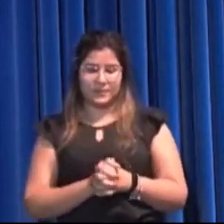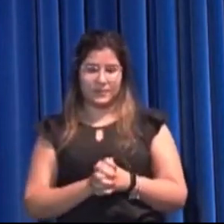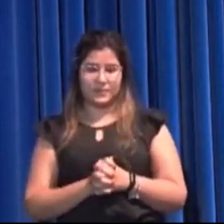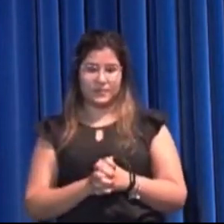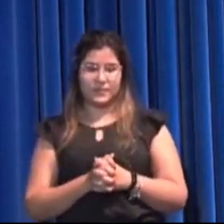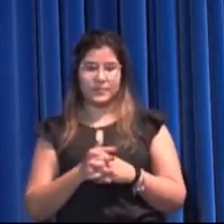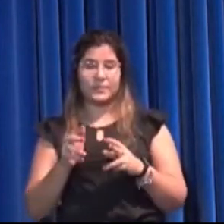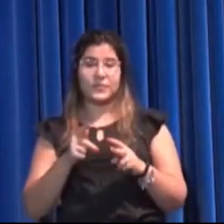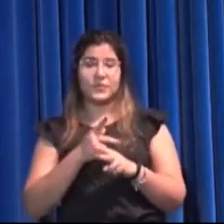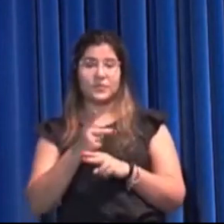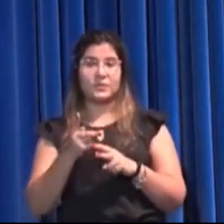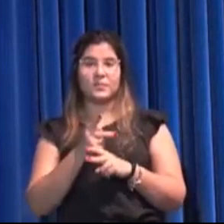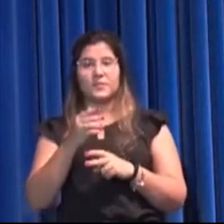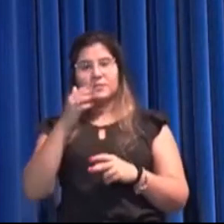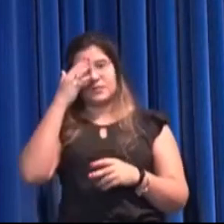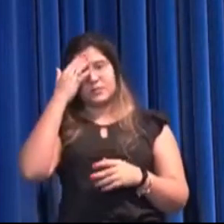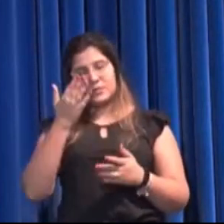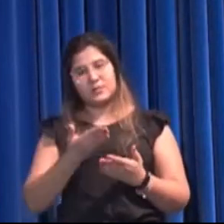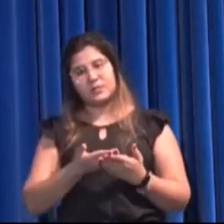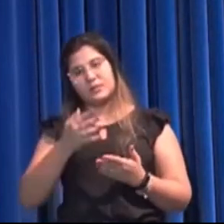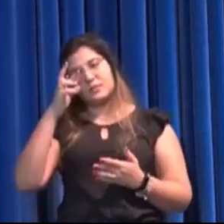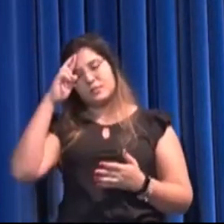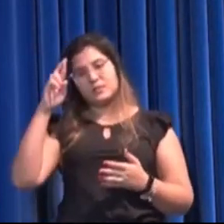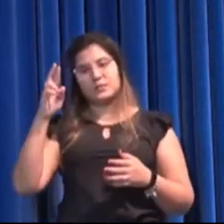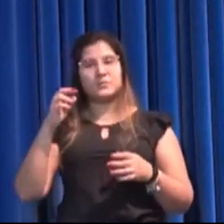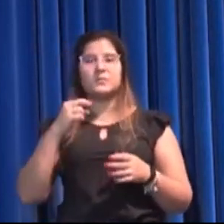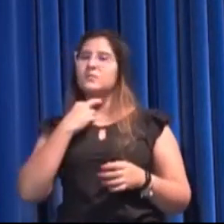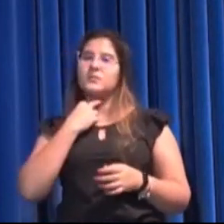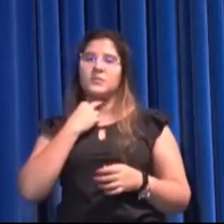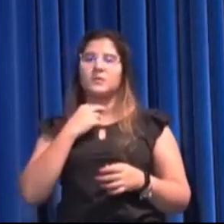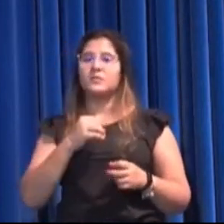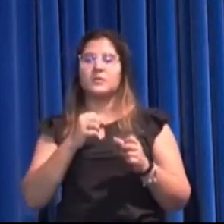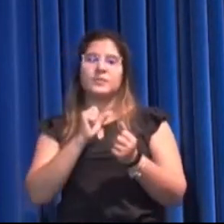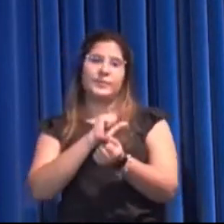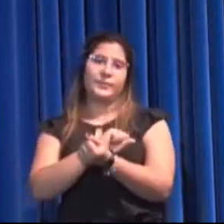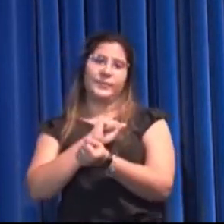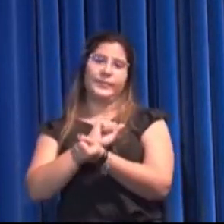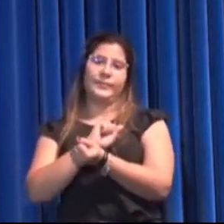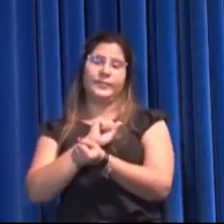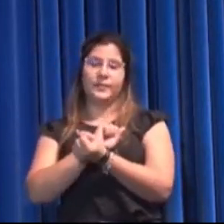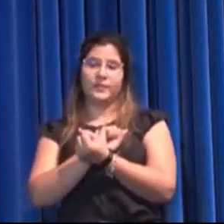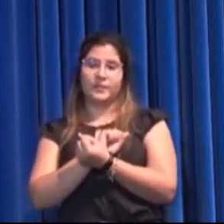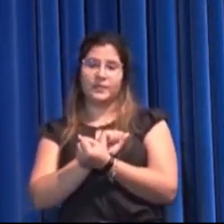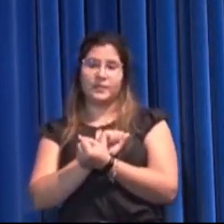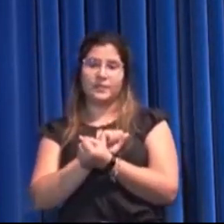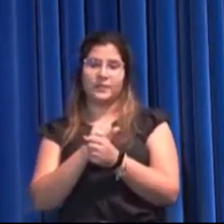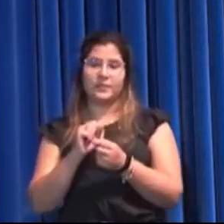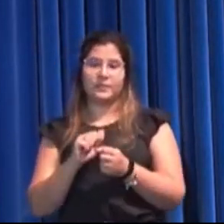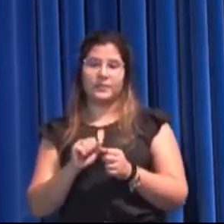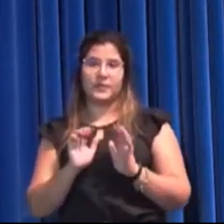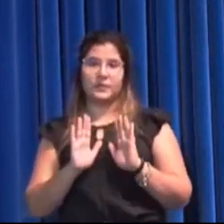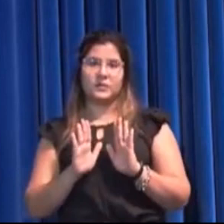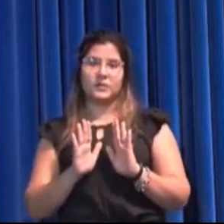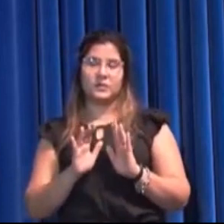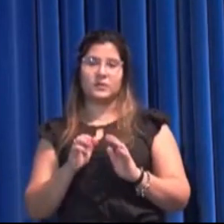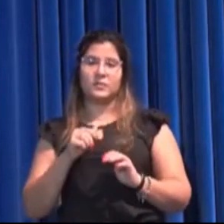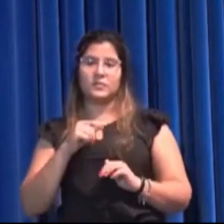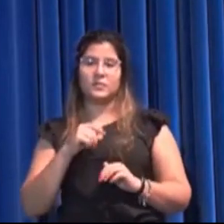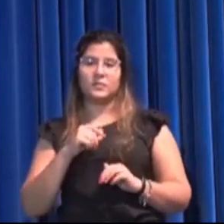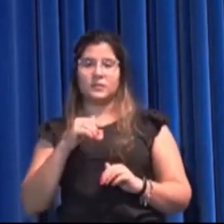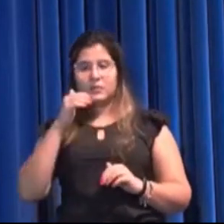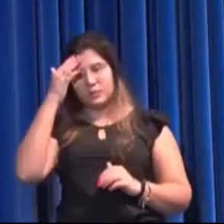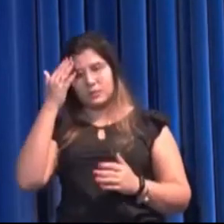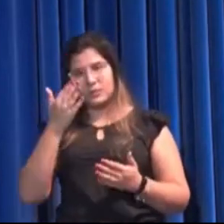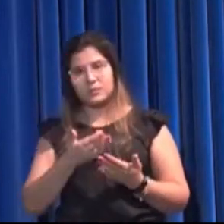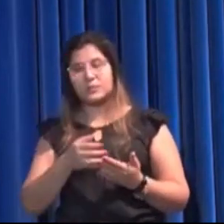Um povo que crê no Senhor não pode ficar apenas aguardando, não pode ficar parado. Temos um Deus vivo